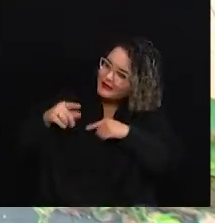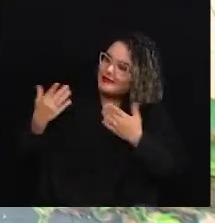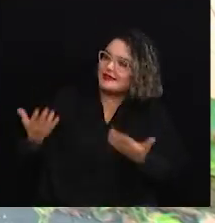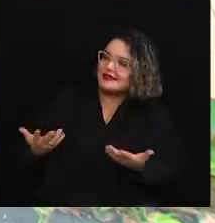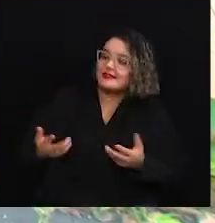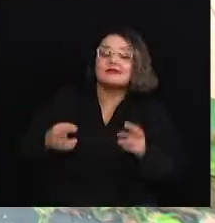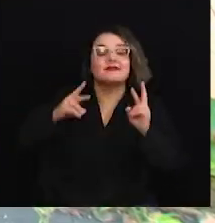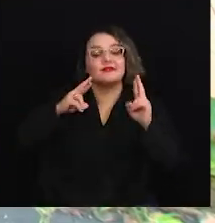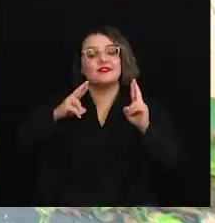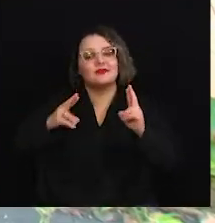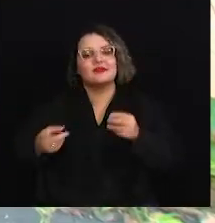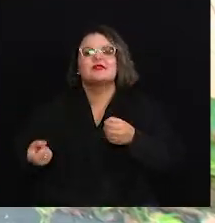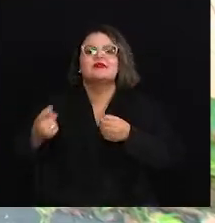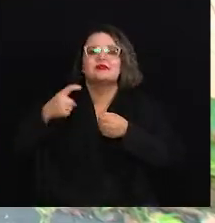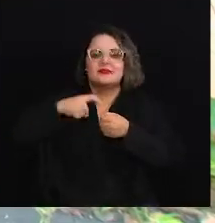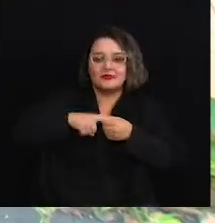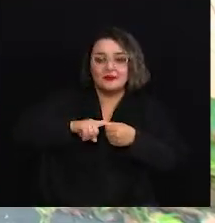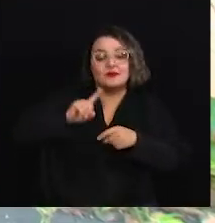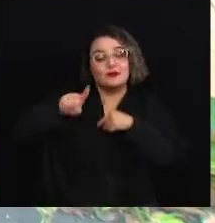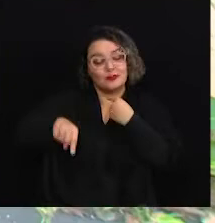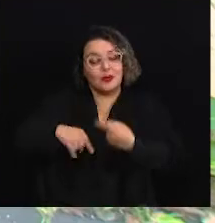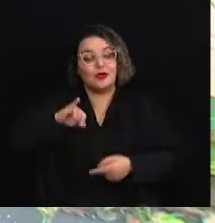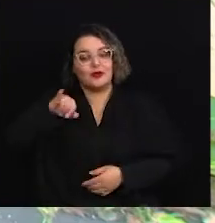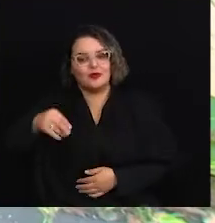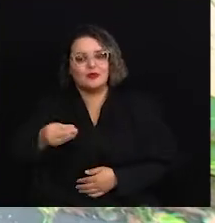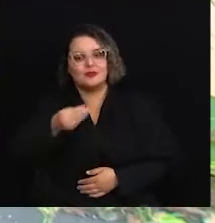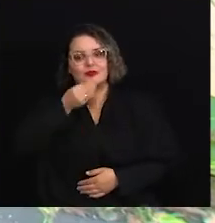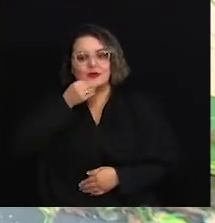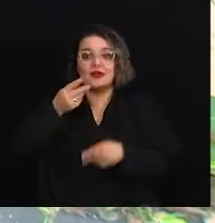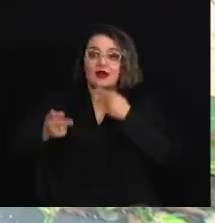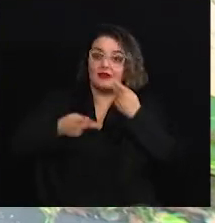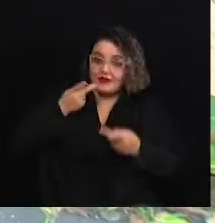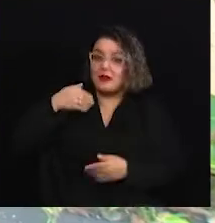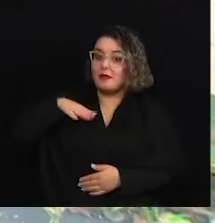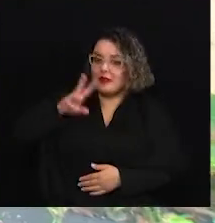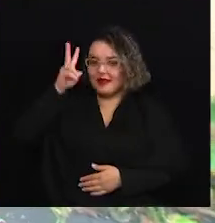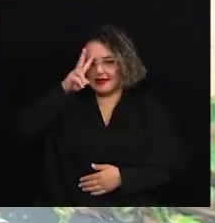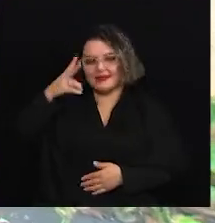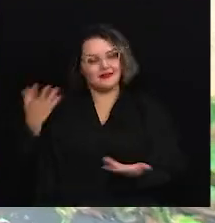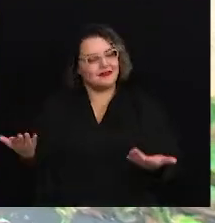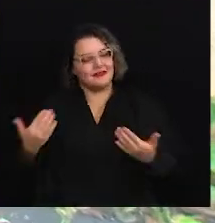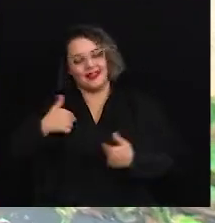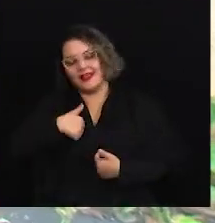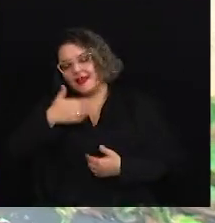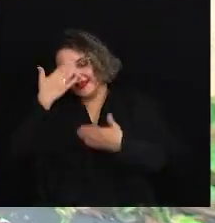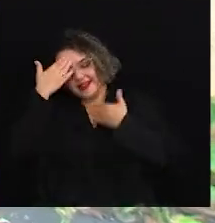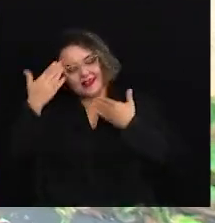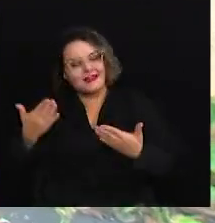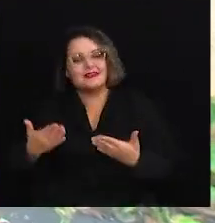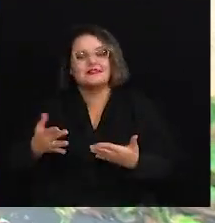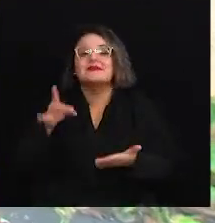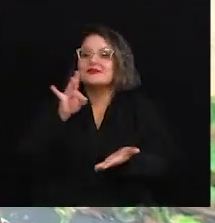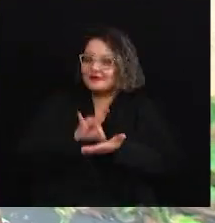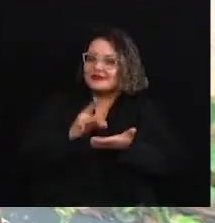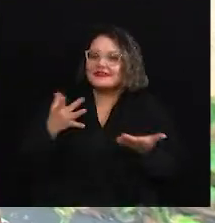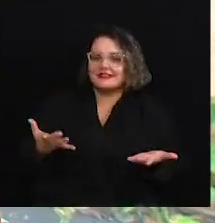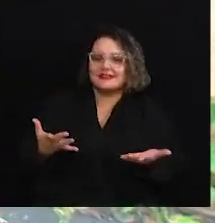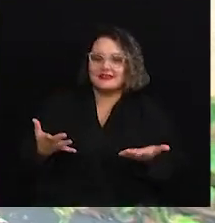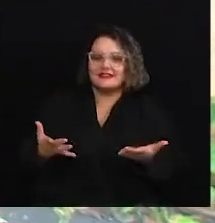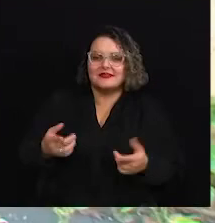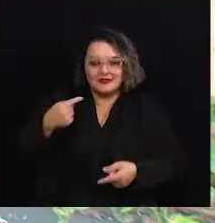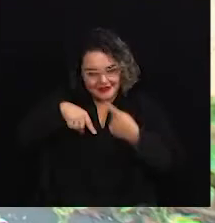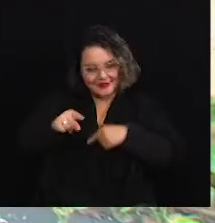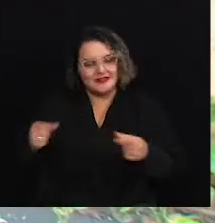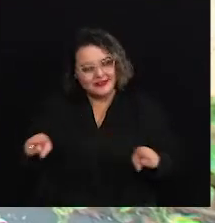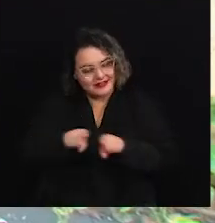muito sucesso e a gente espera voltar em uma outra oportunidade para contar mais história. Imagina, eu quem agradeço, obrigado de verdade